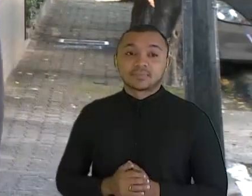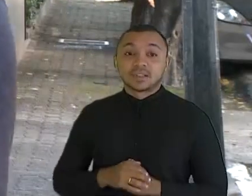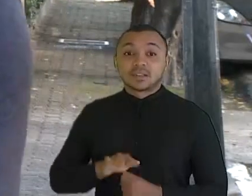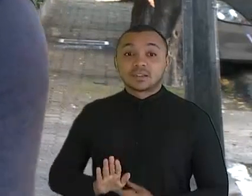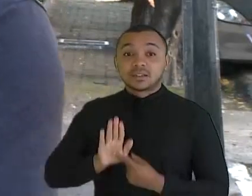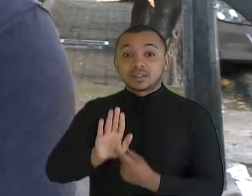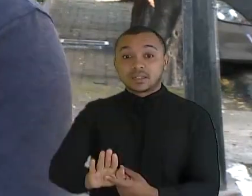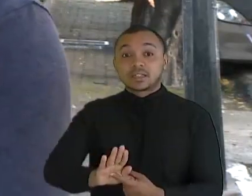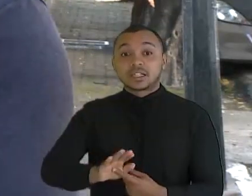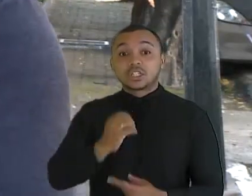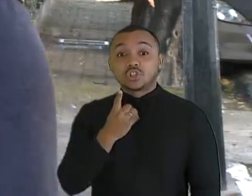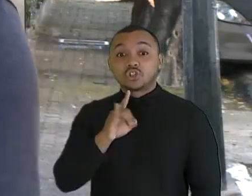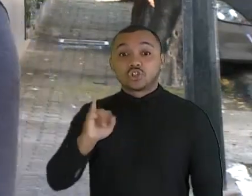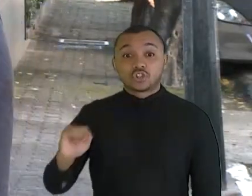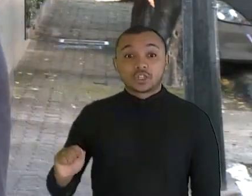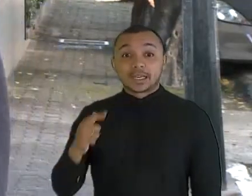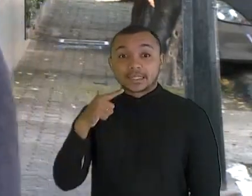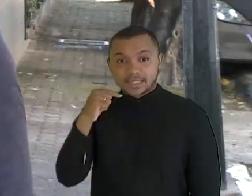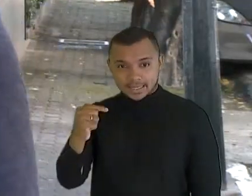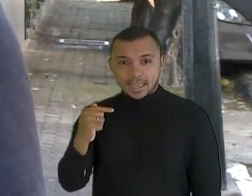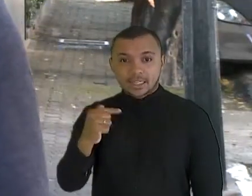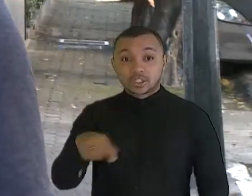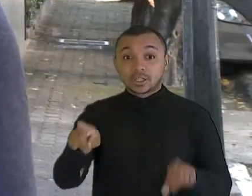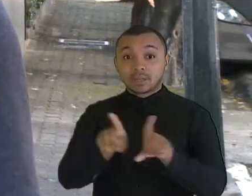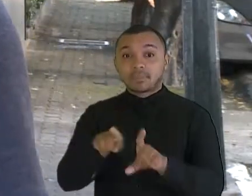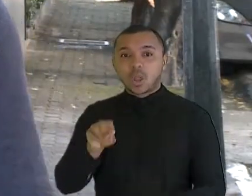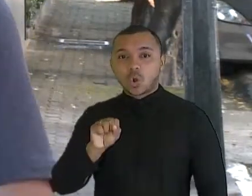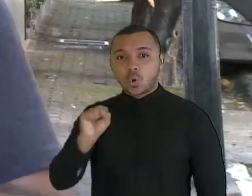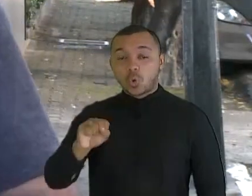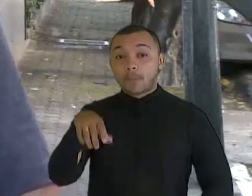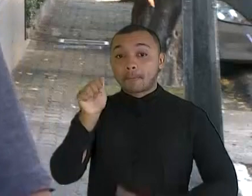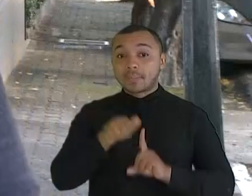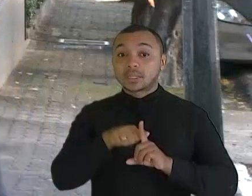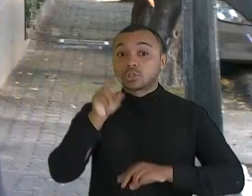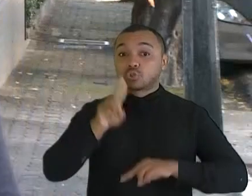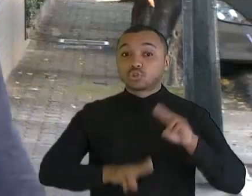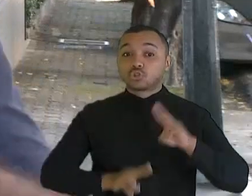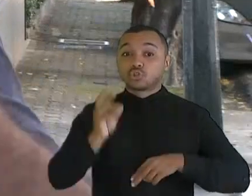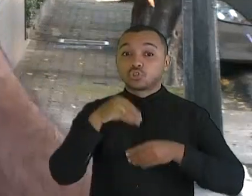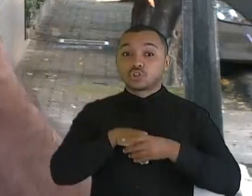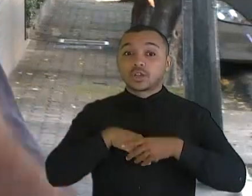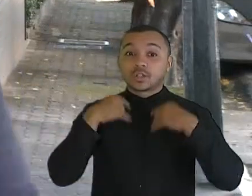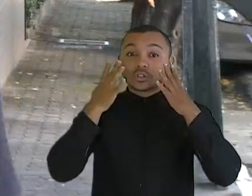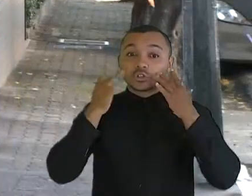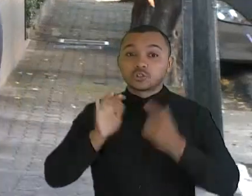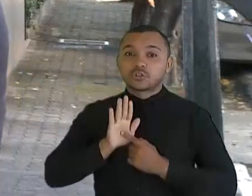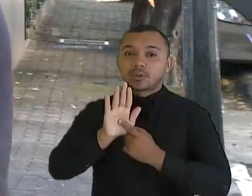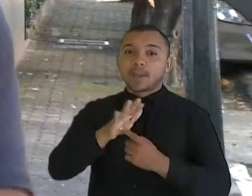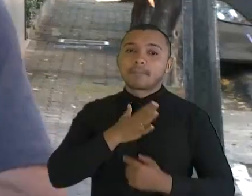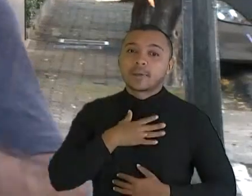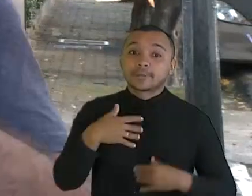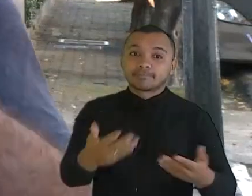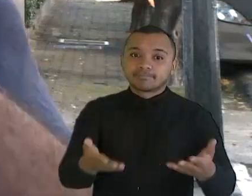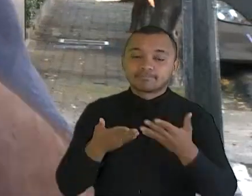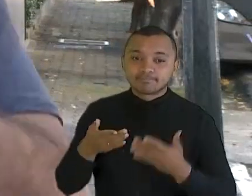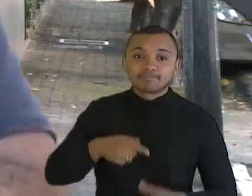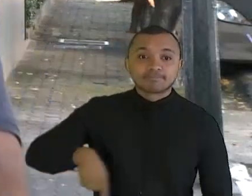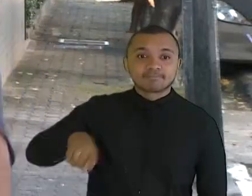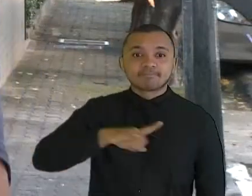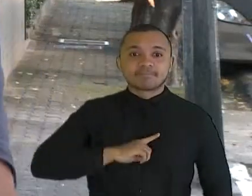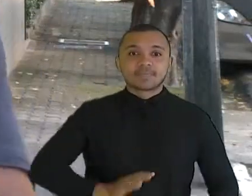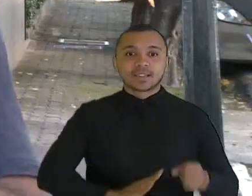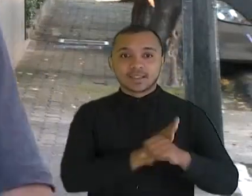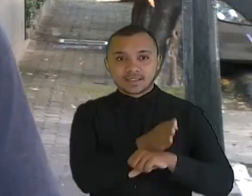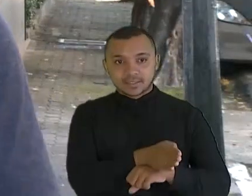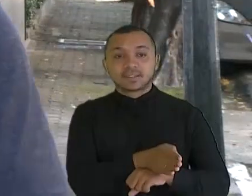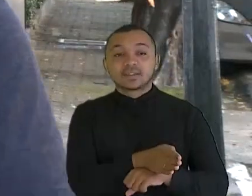nos dias 7 e 8 de junho, no Teatro Chico Anísio. Eu quero convidar todo mundo no próximo 7 e